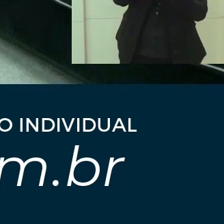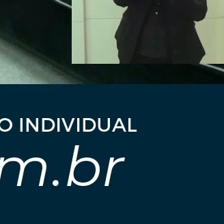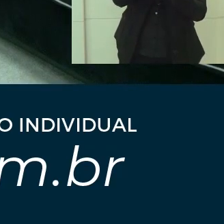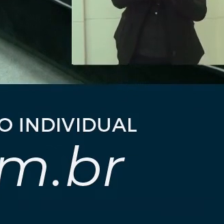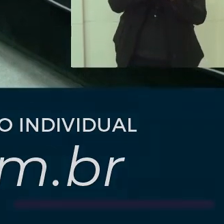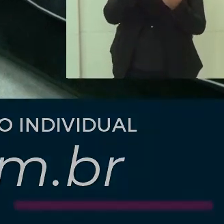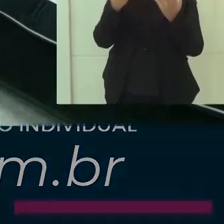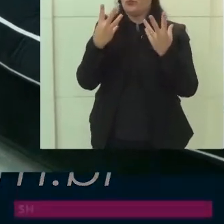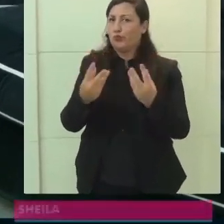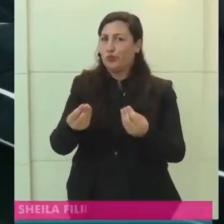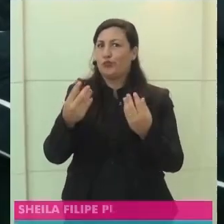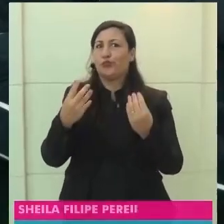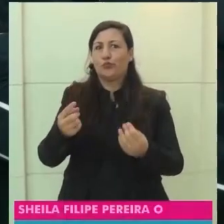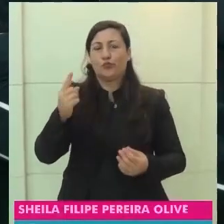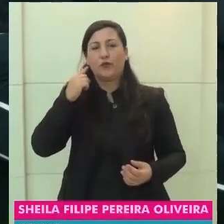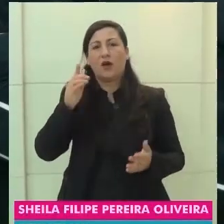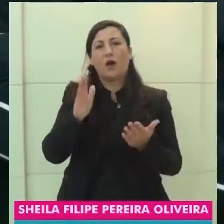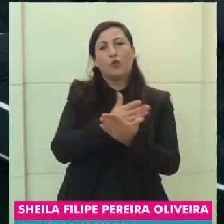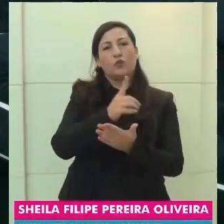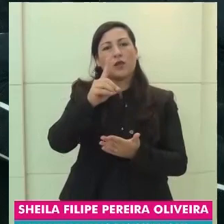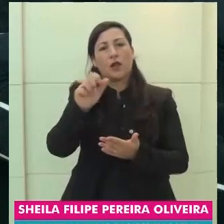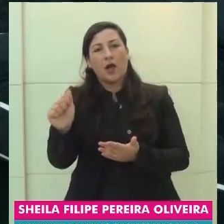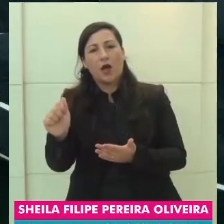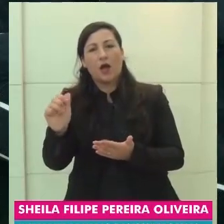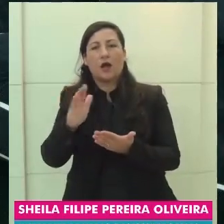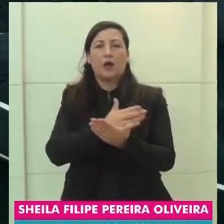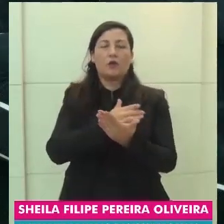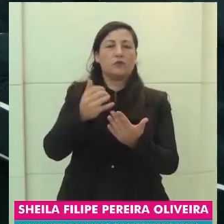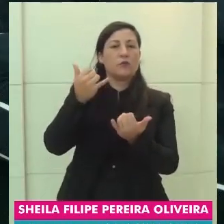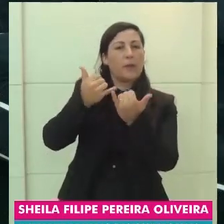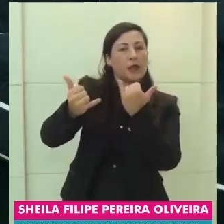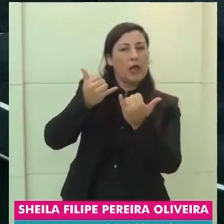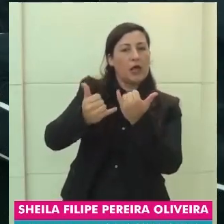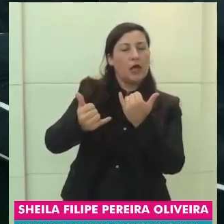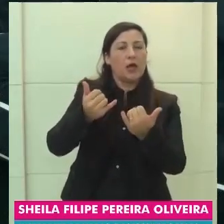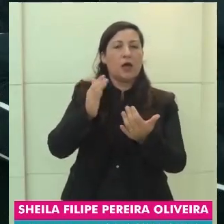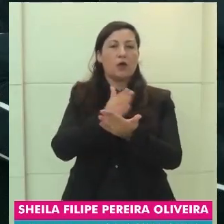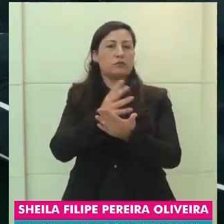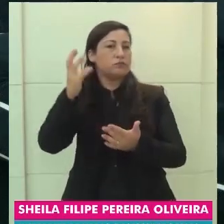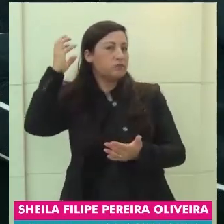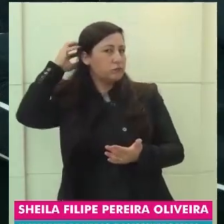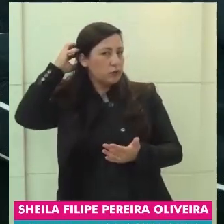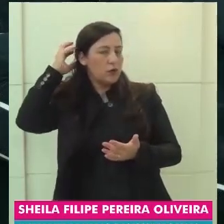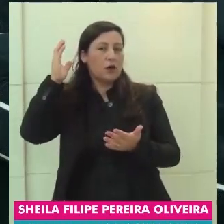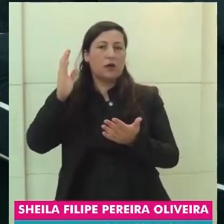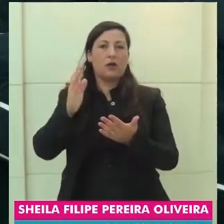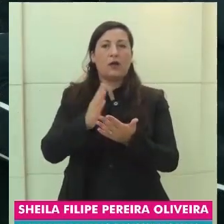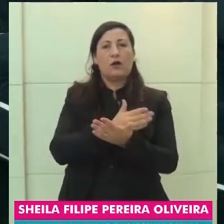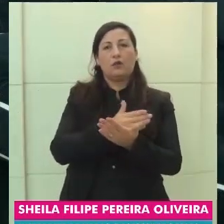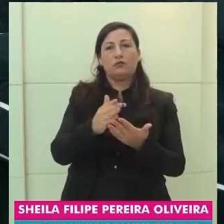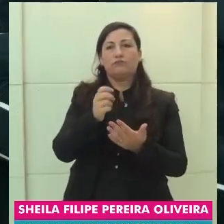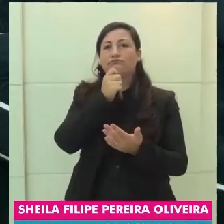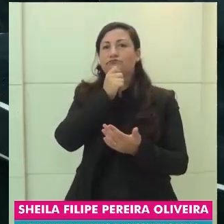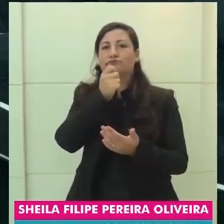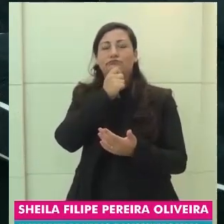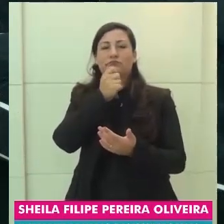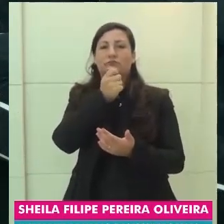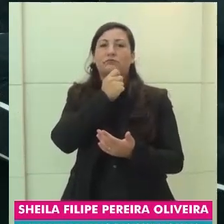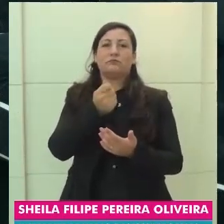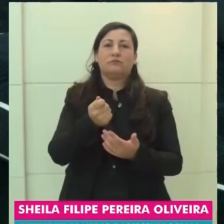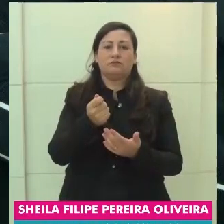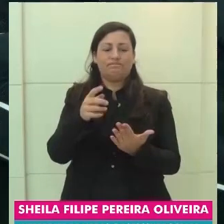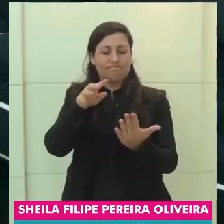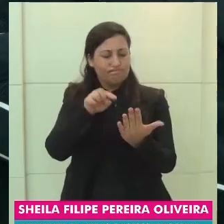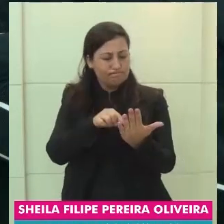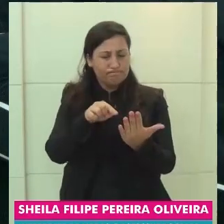É bastante, né? auditivos, surdo total, implantado, mas tem muitos que não frequentam, não